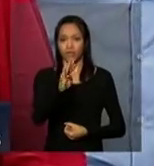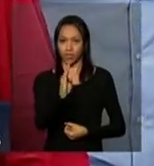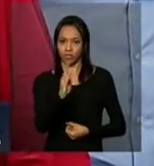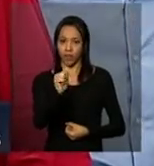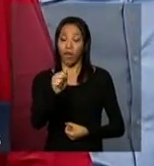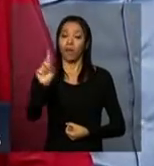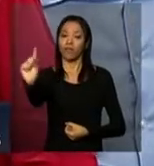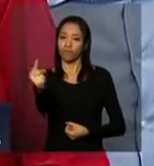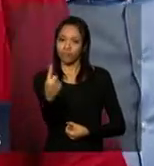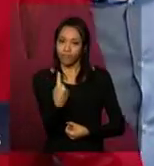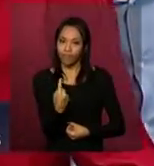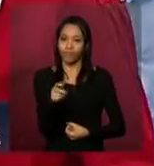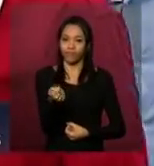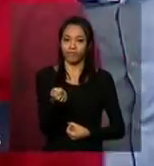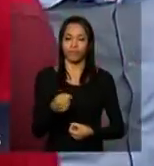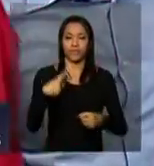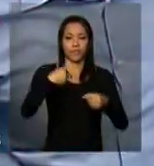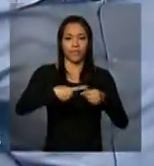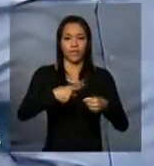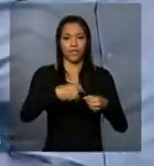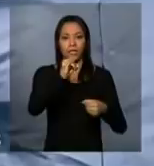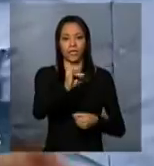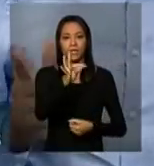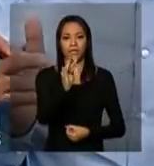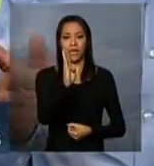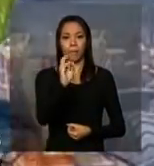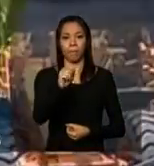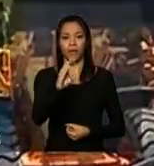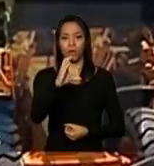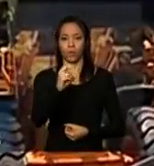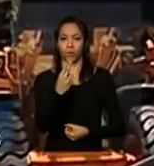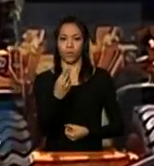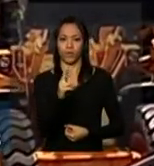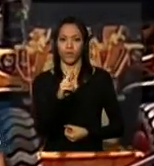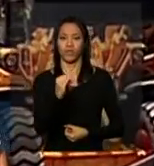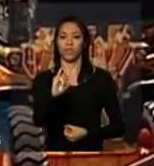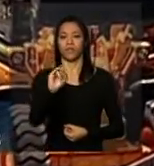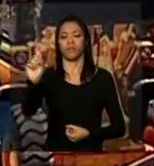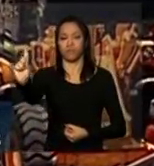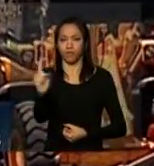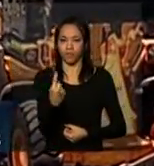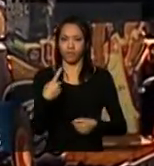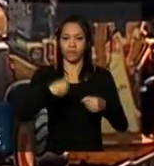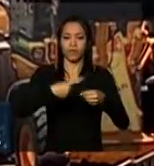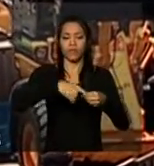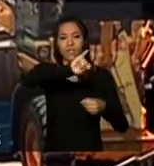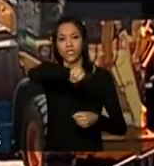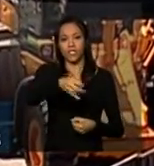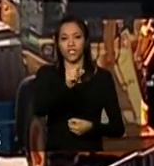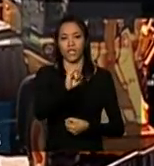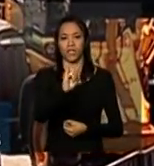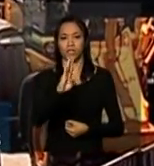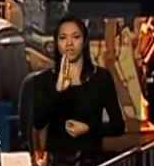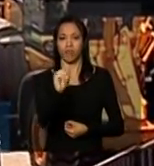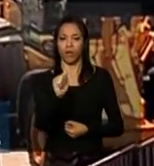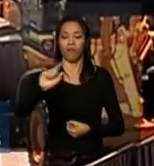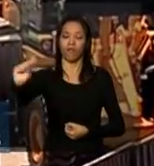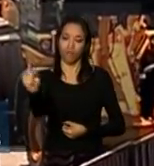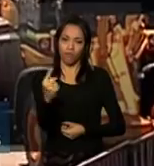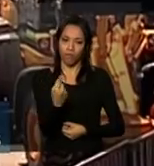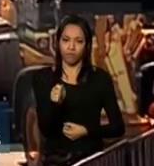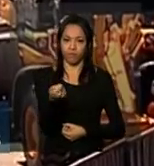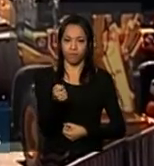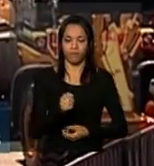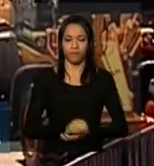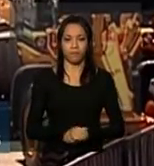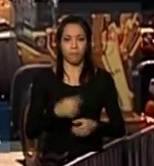do Espírito Santo Gomes Itambacuri Vicente Alves Guedes Jaíba Eno Vinícius Campos de